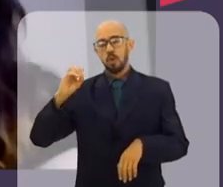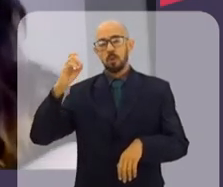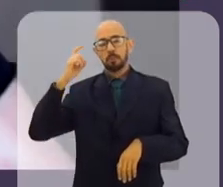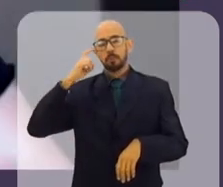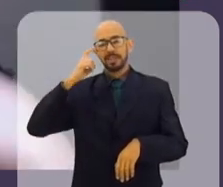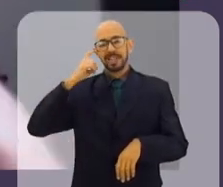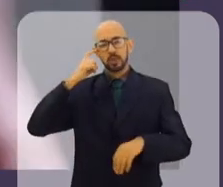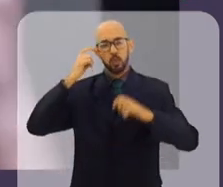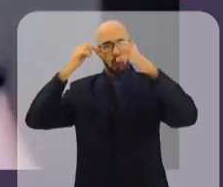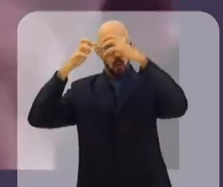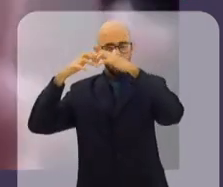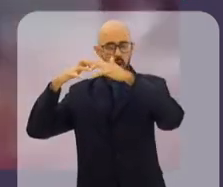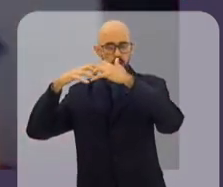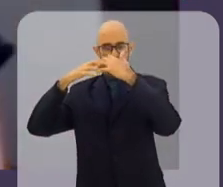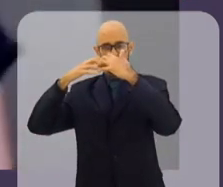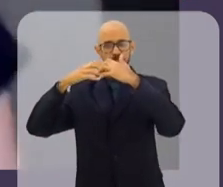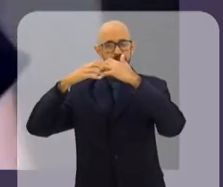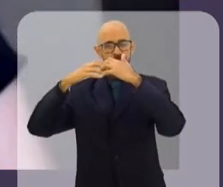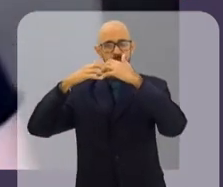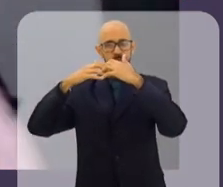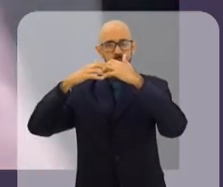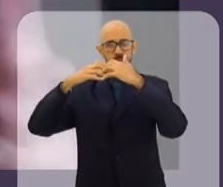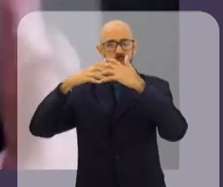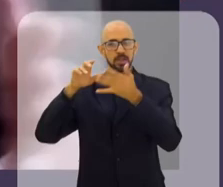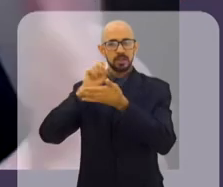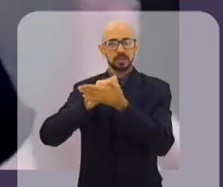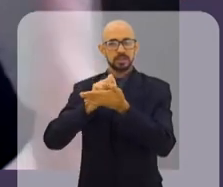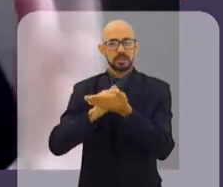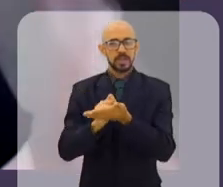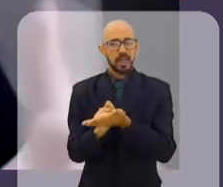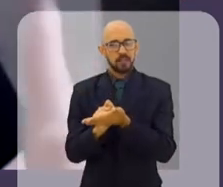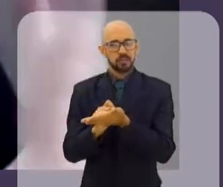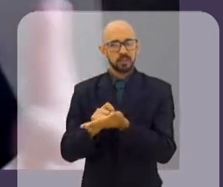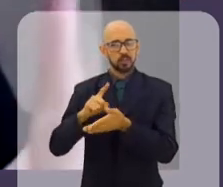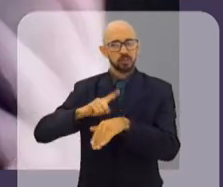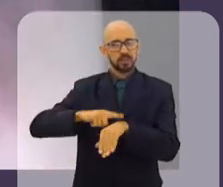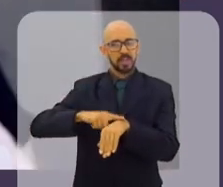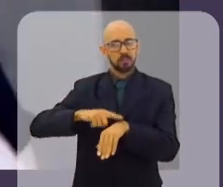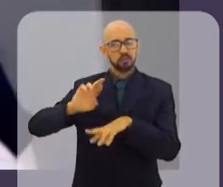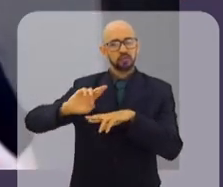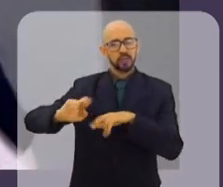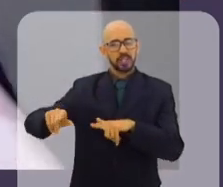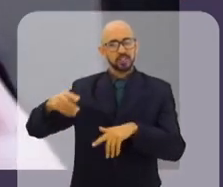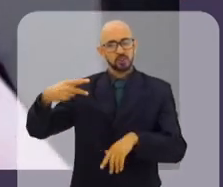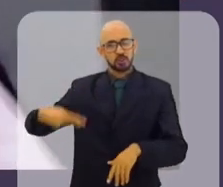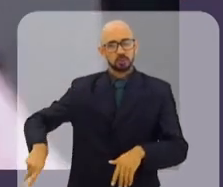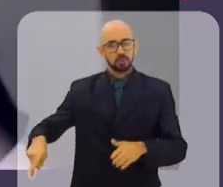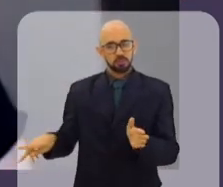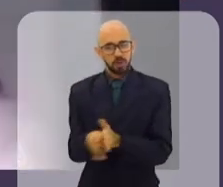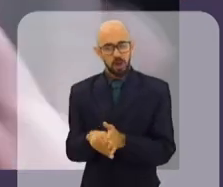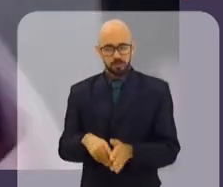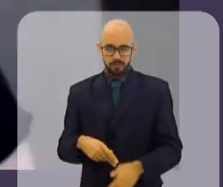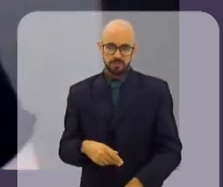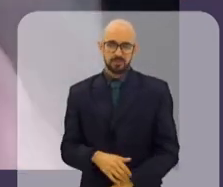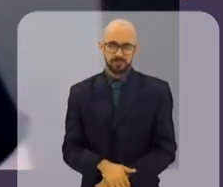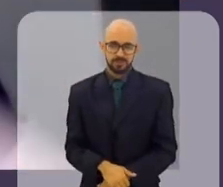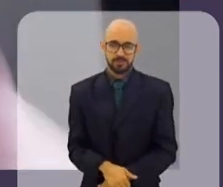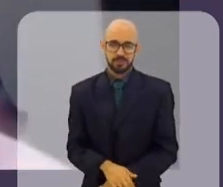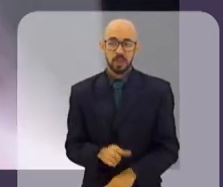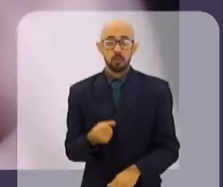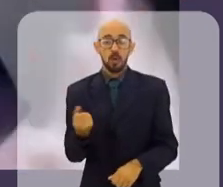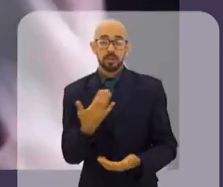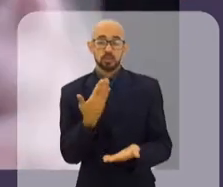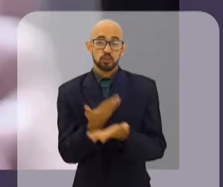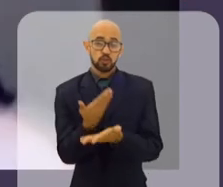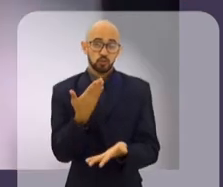nenhum, enfim, nenhum pensador escreve fora do seu tempo, seu espaço, das suas possibilidades. Então, quando estudamos